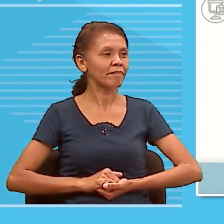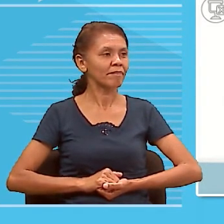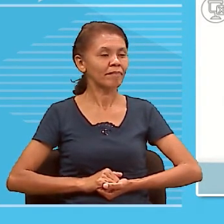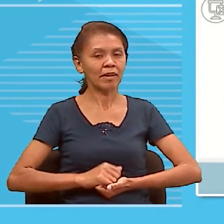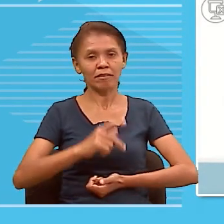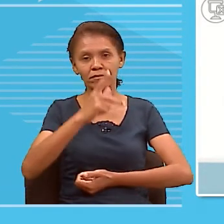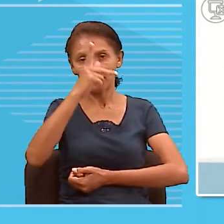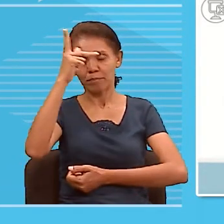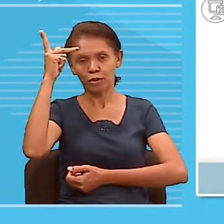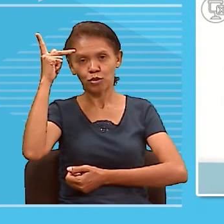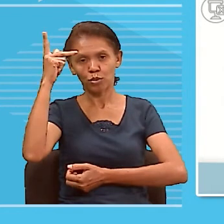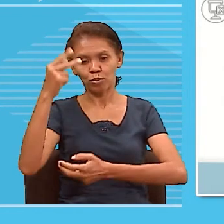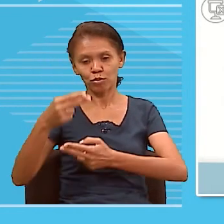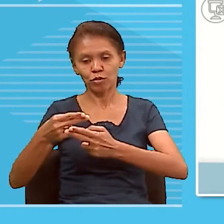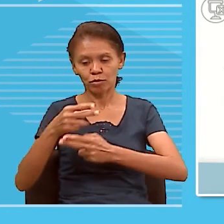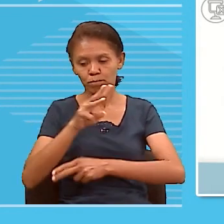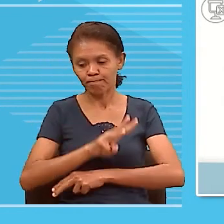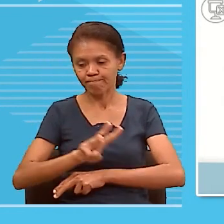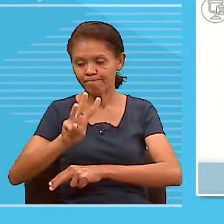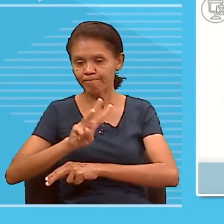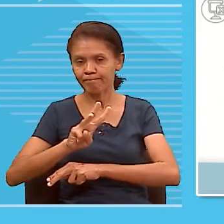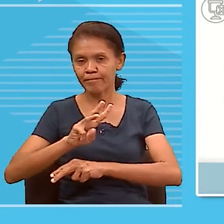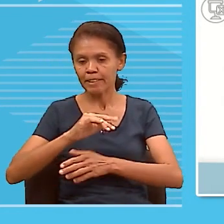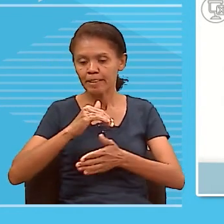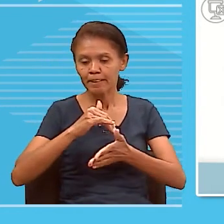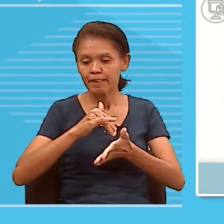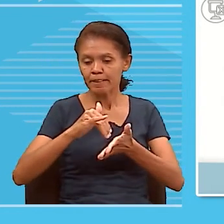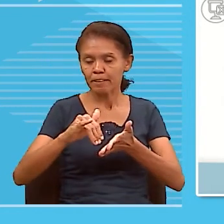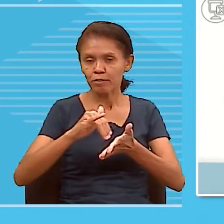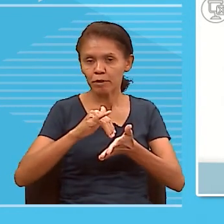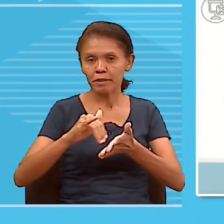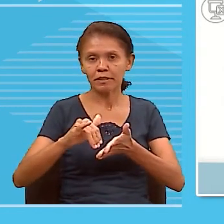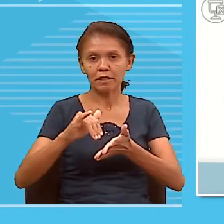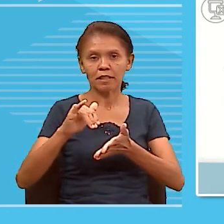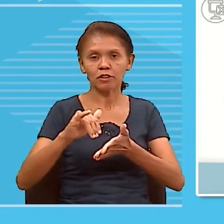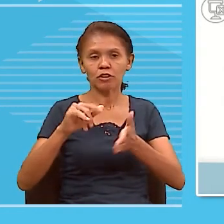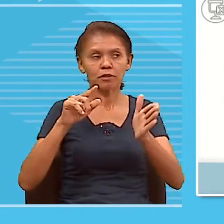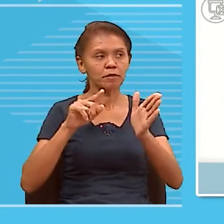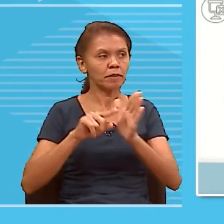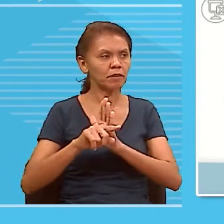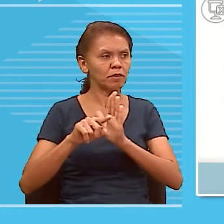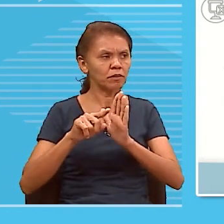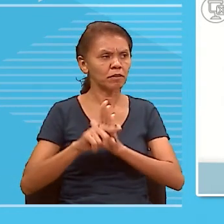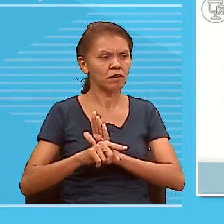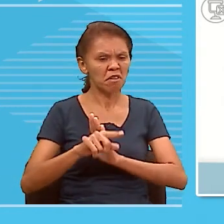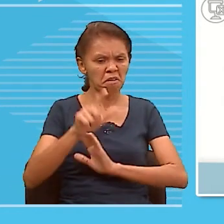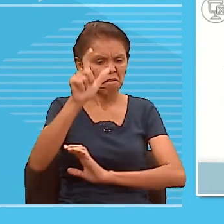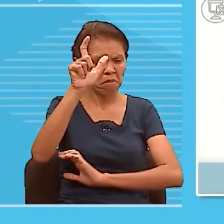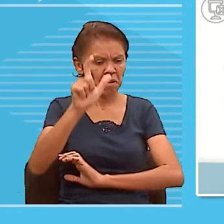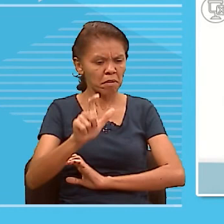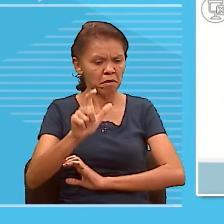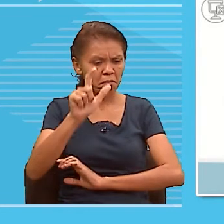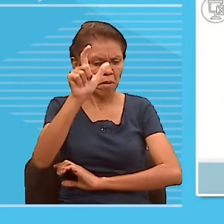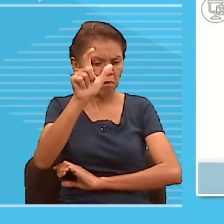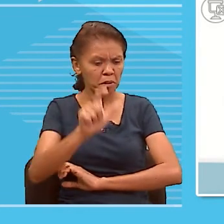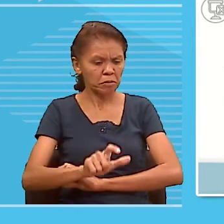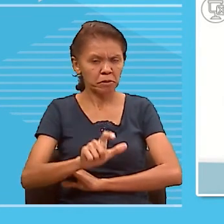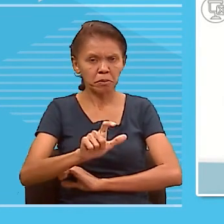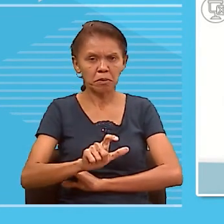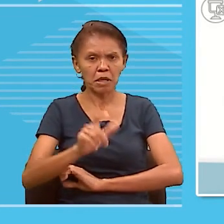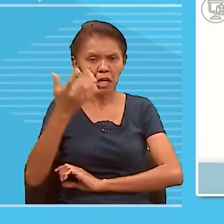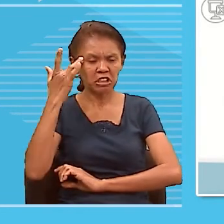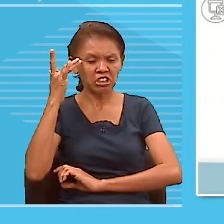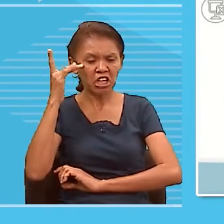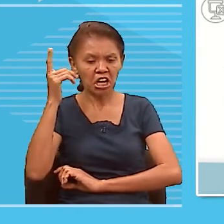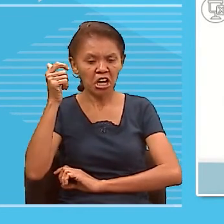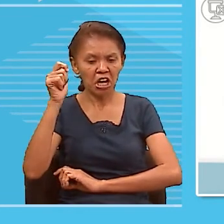receber o título a mulher mais linda do mundo que tem o português como língua materna e